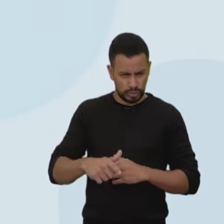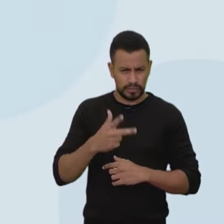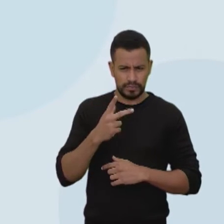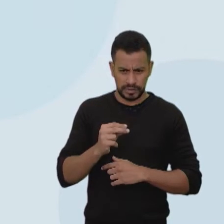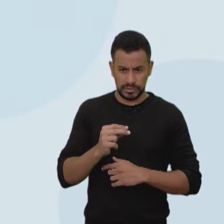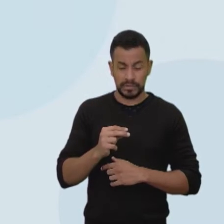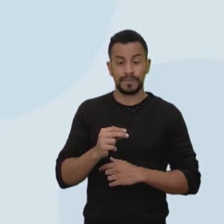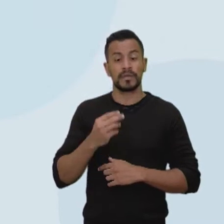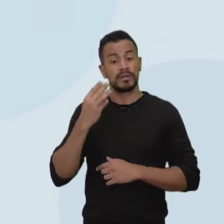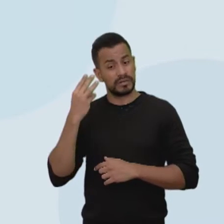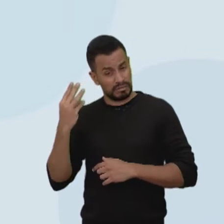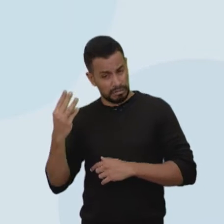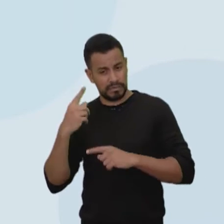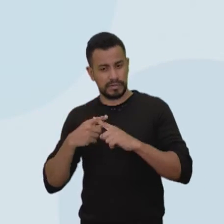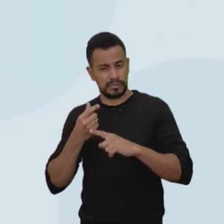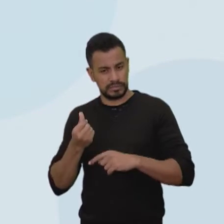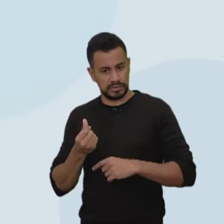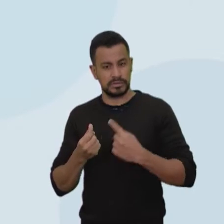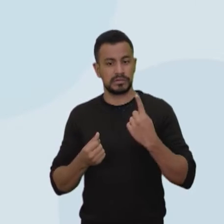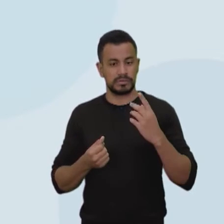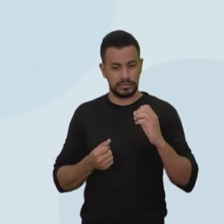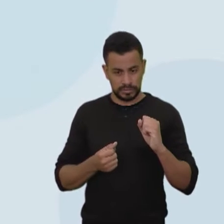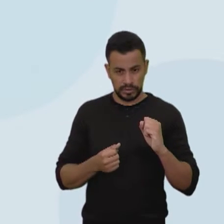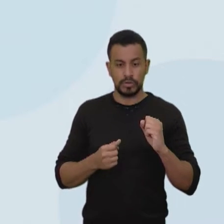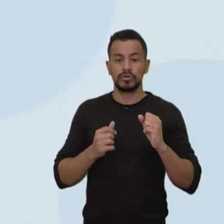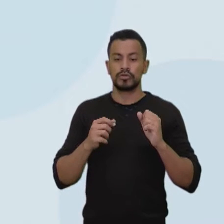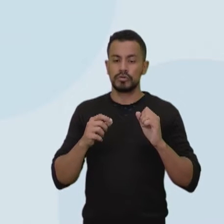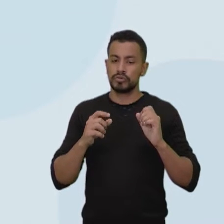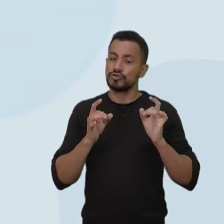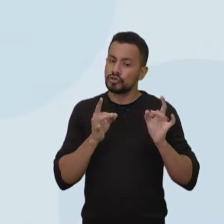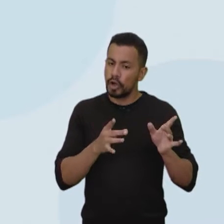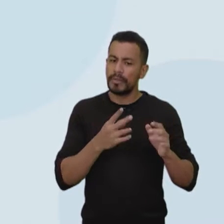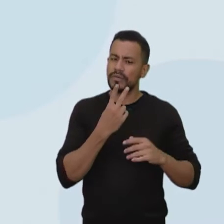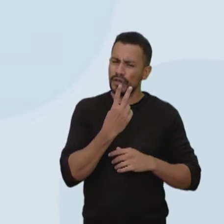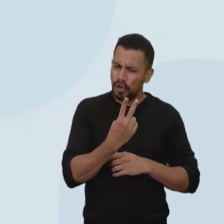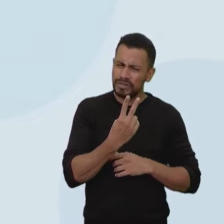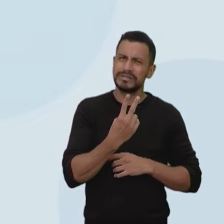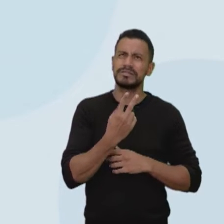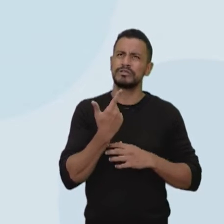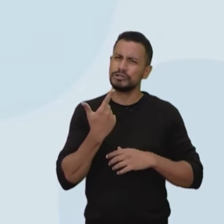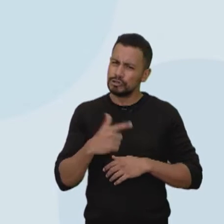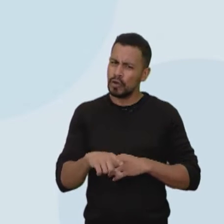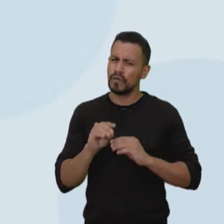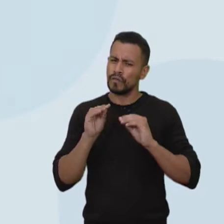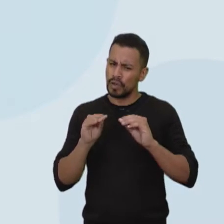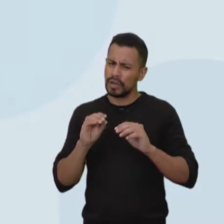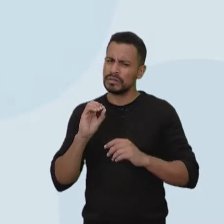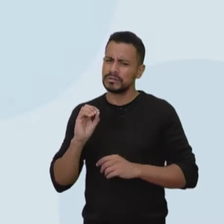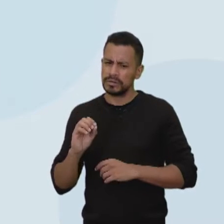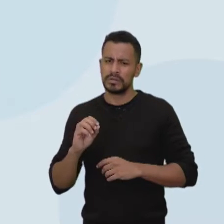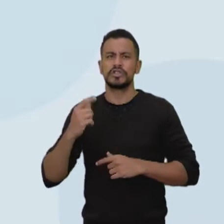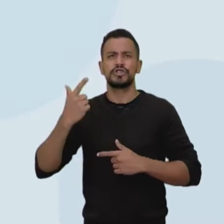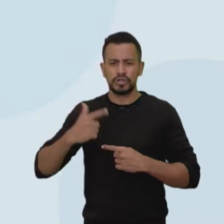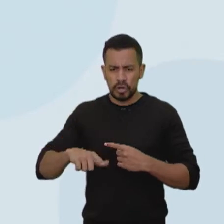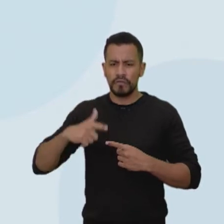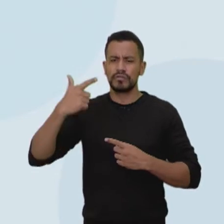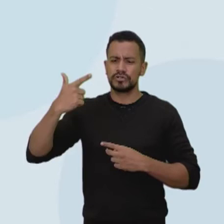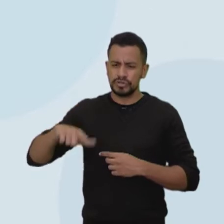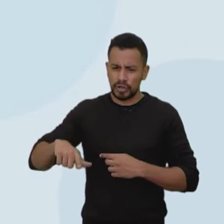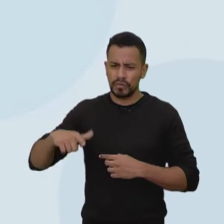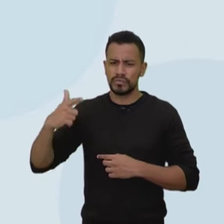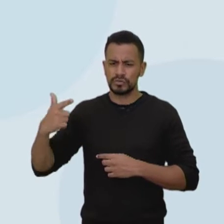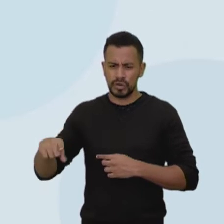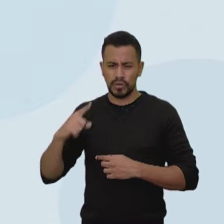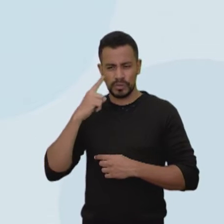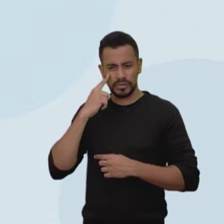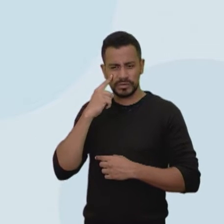3 vezes 6, 18. Sobram 2. De novo, coloca um 0. 3 vezes 6, 18.